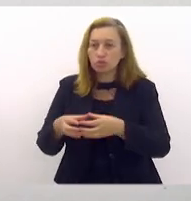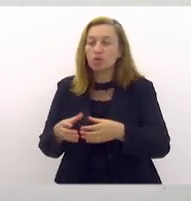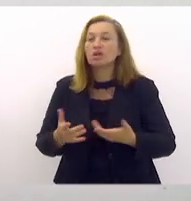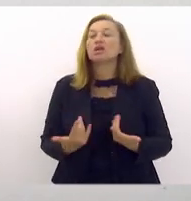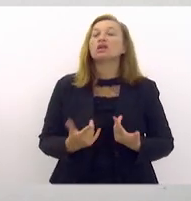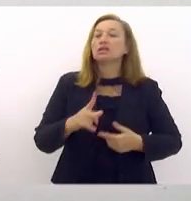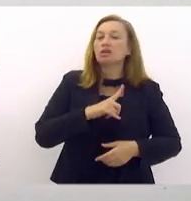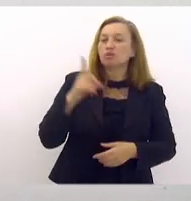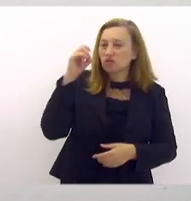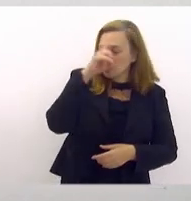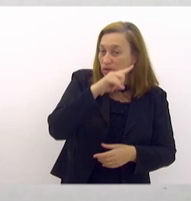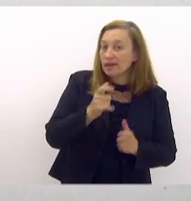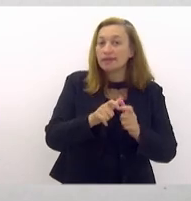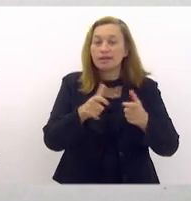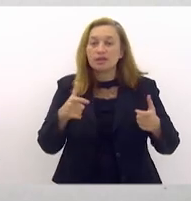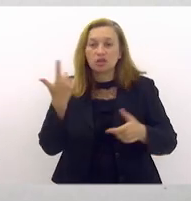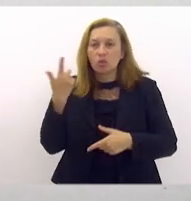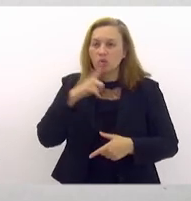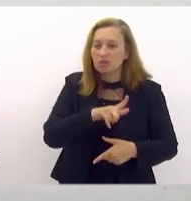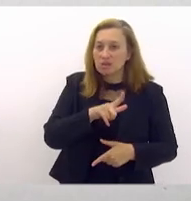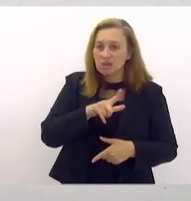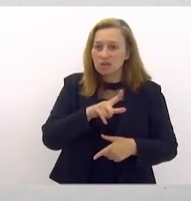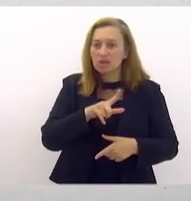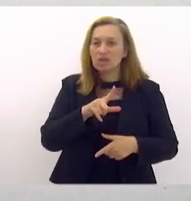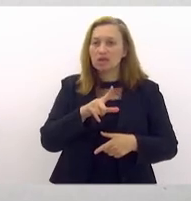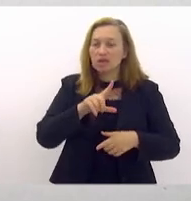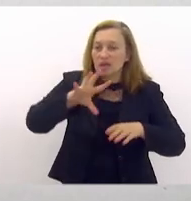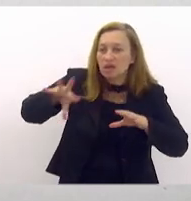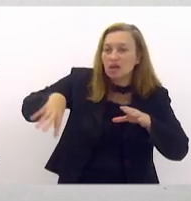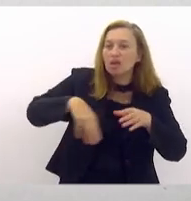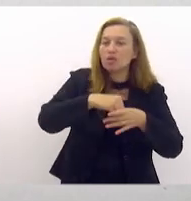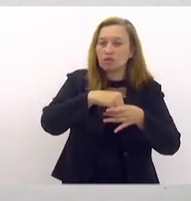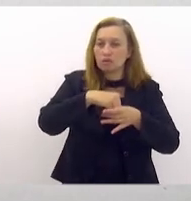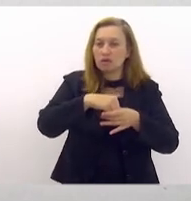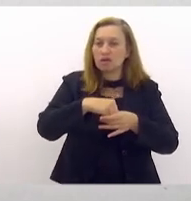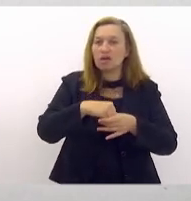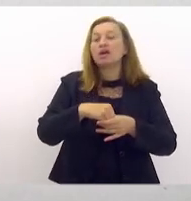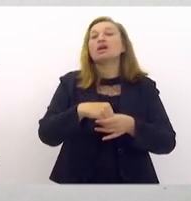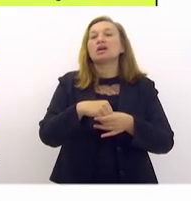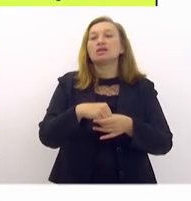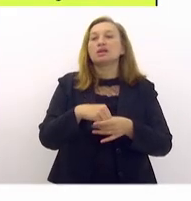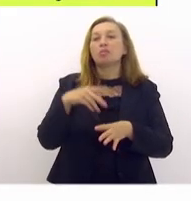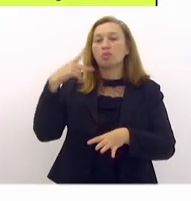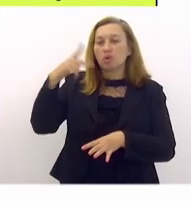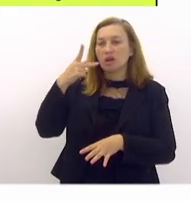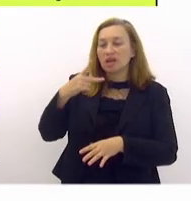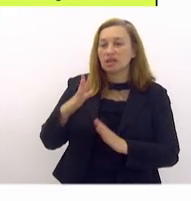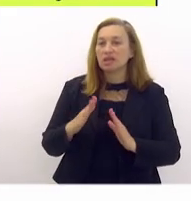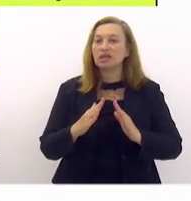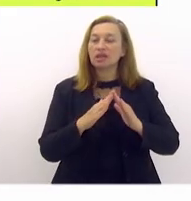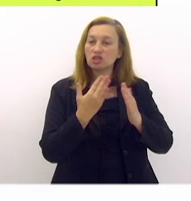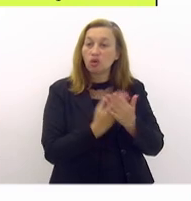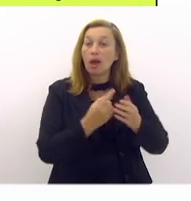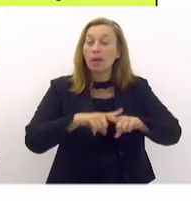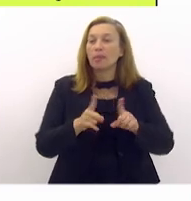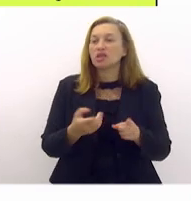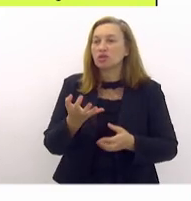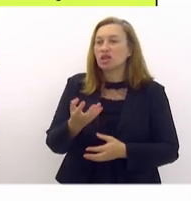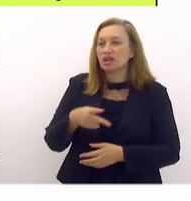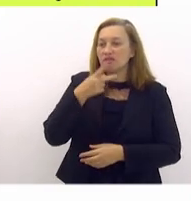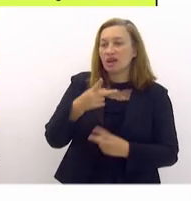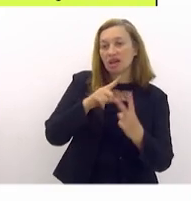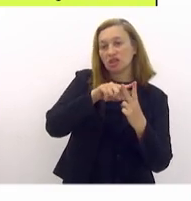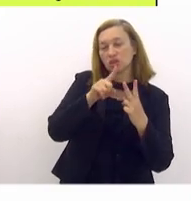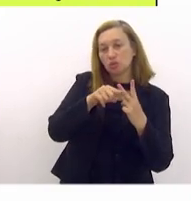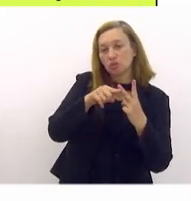tem uma dificuldade grande de conseguir aplicar essa política em sala. Mas eu queria trazer só dois exemplos